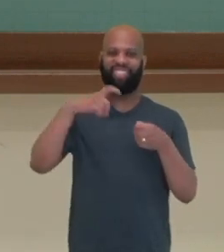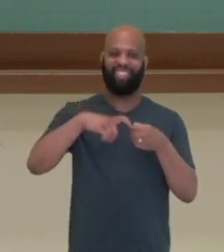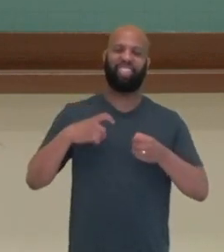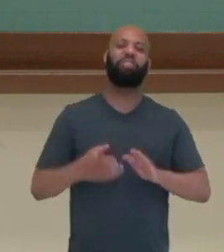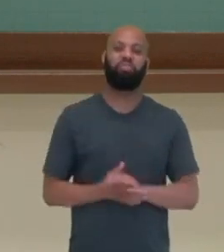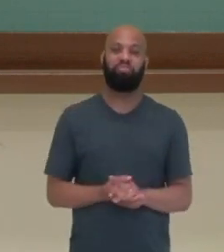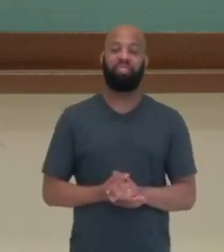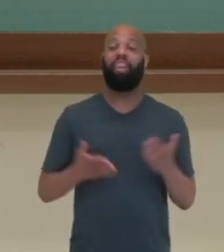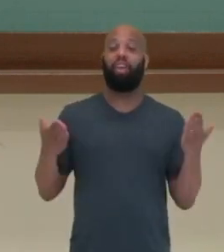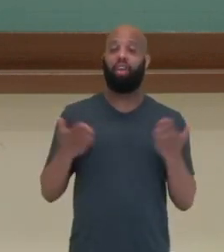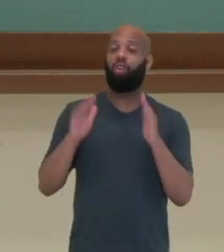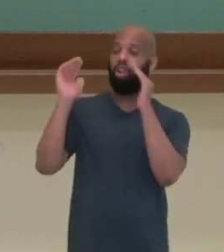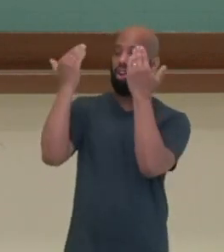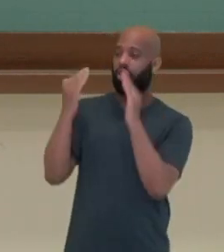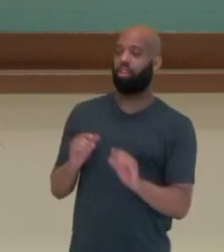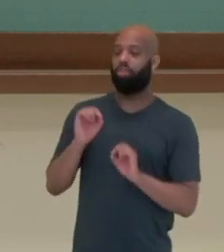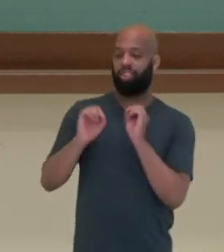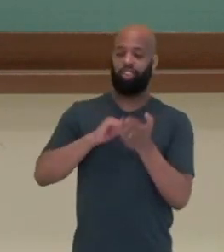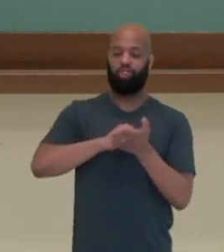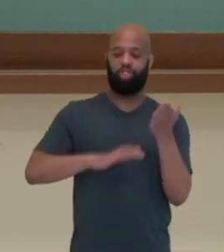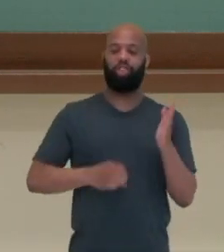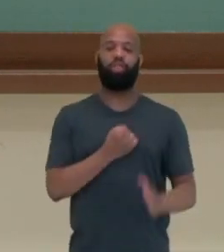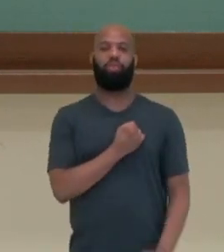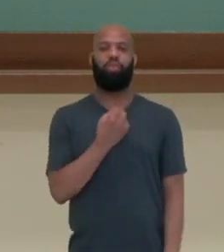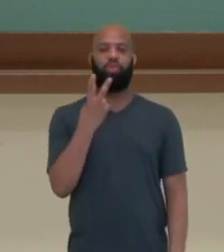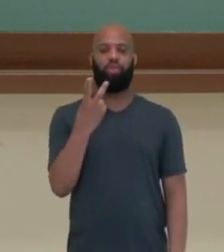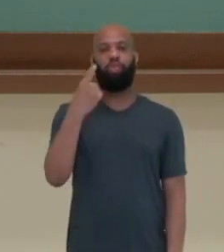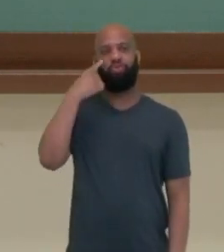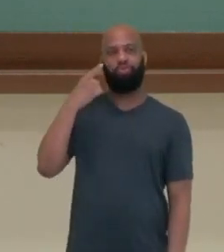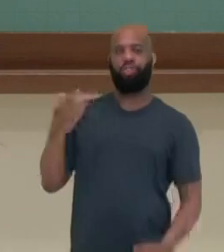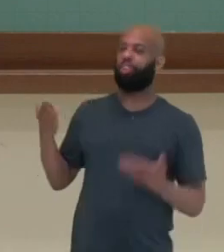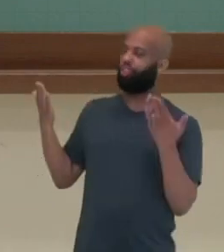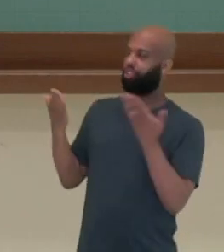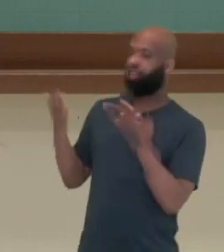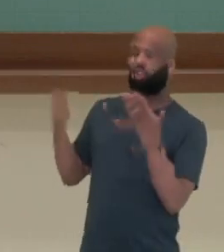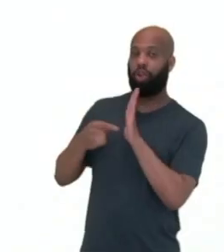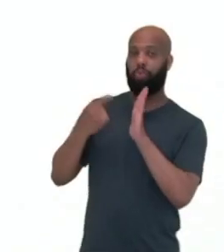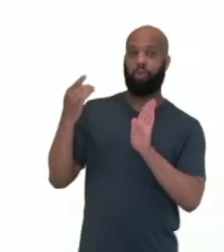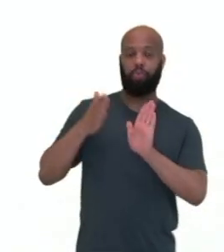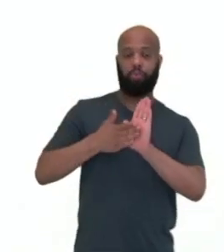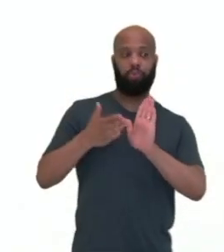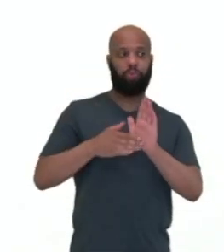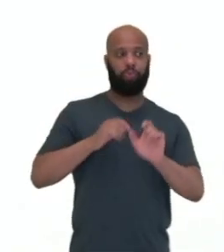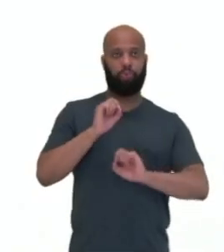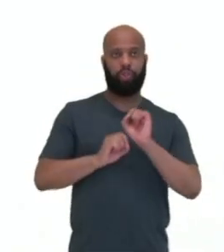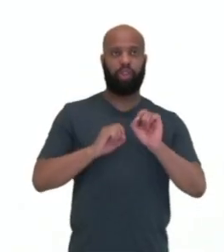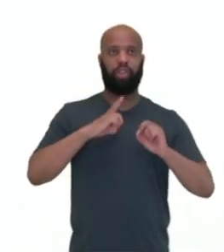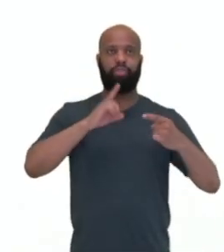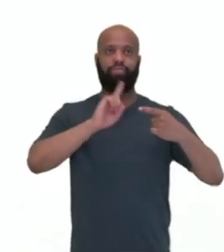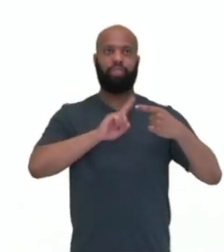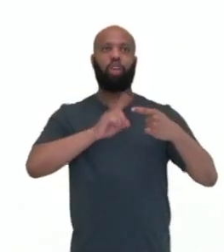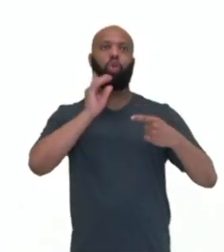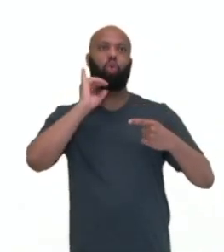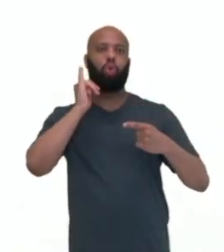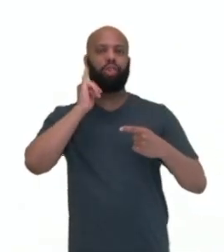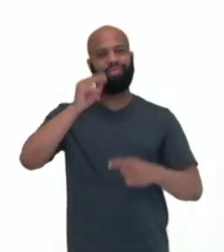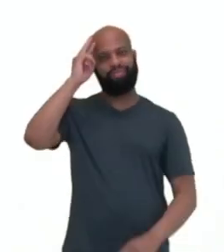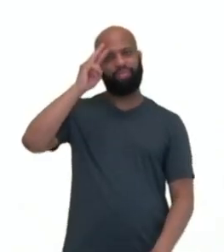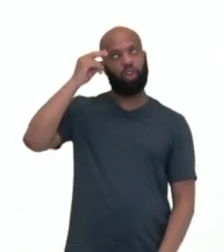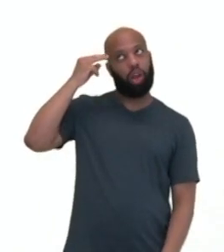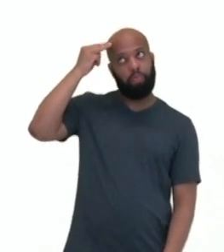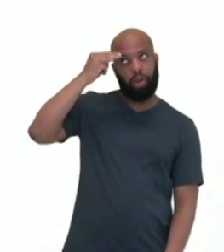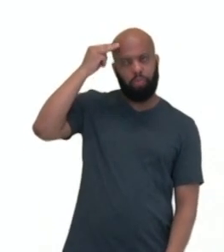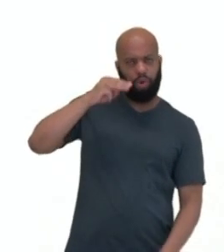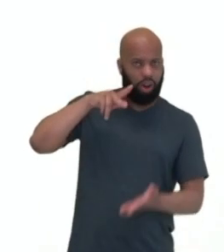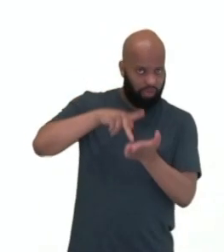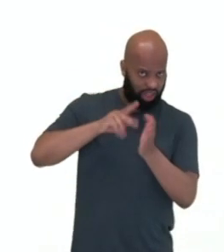Voltei. Estamos analisando a atividade 2. Observe bem a primeira proposta. Uma narrativa de memórias deve ser